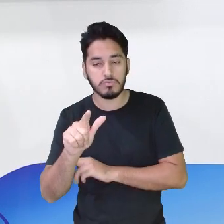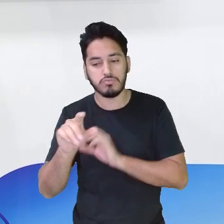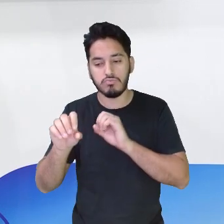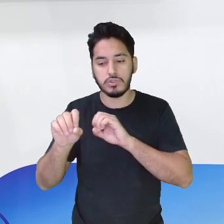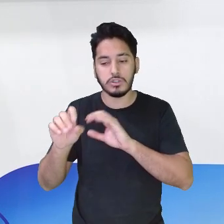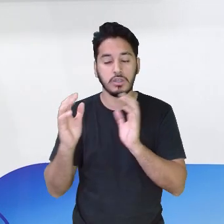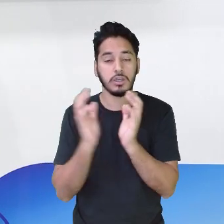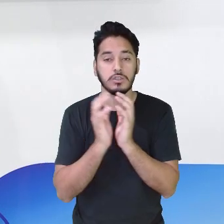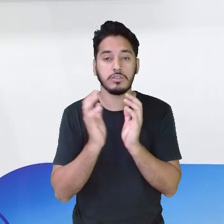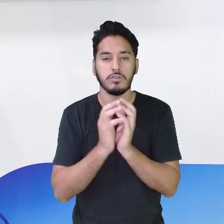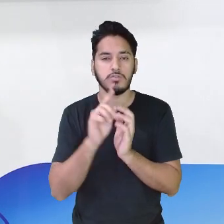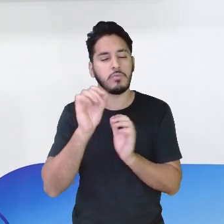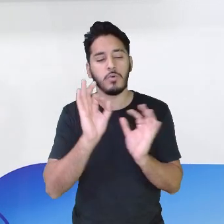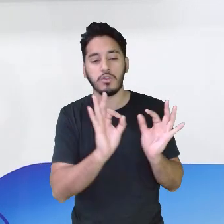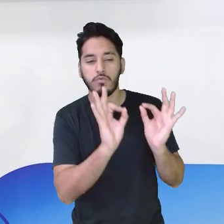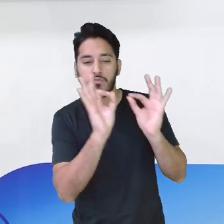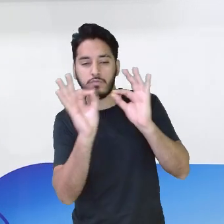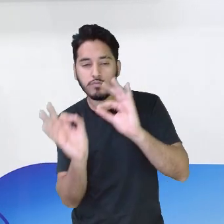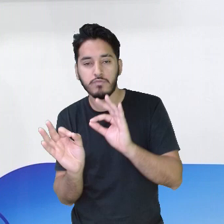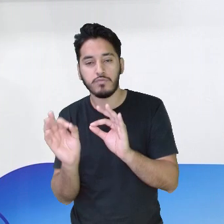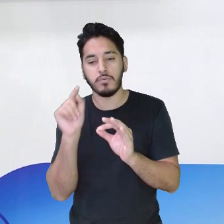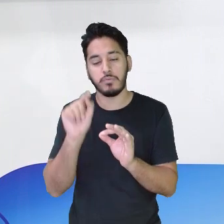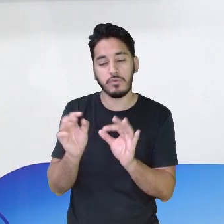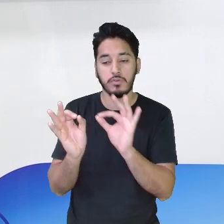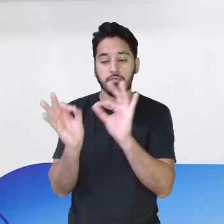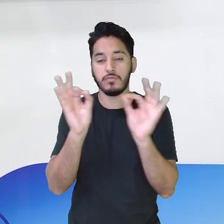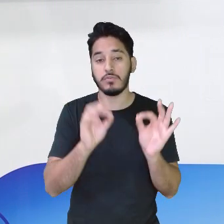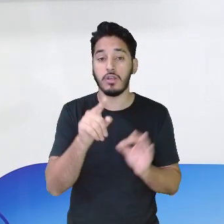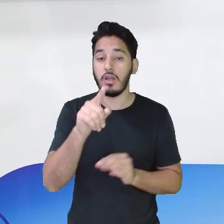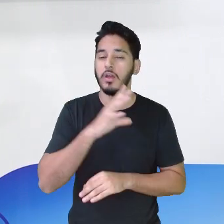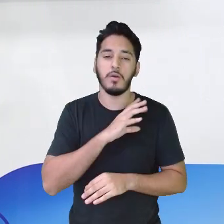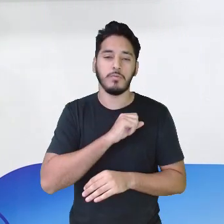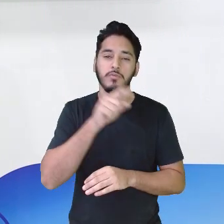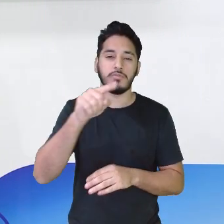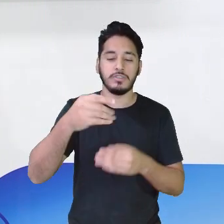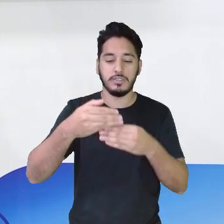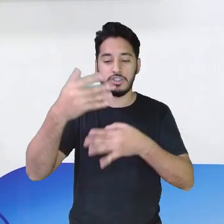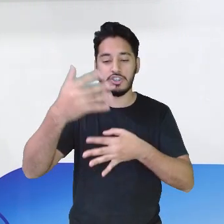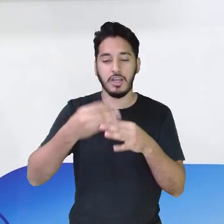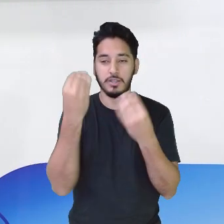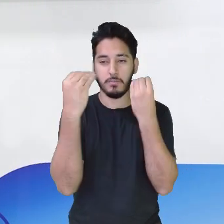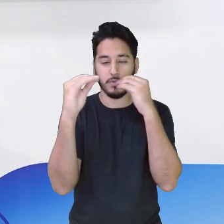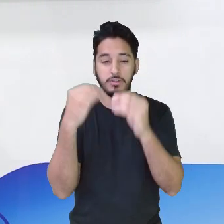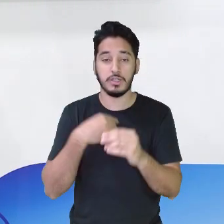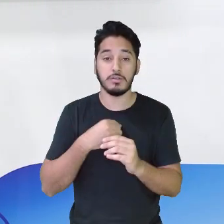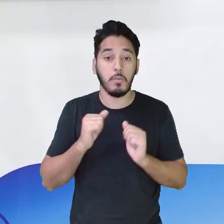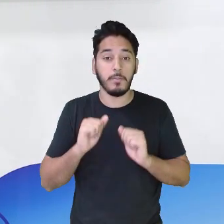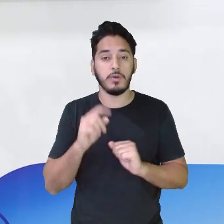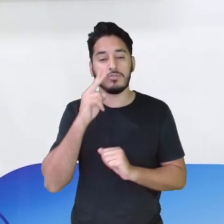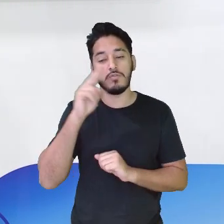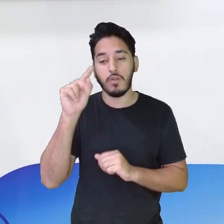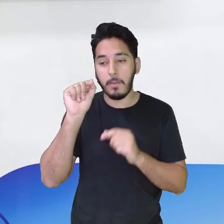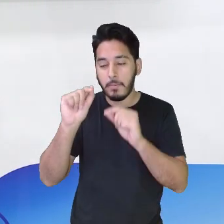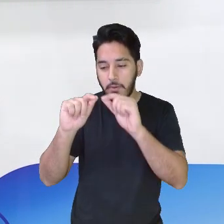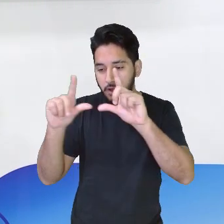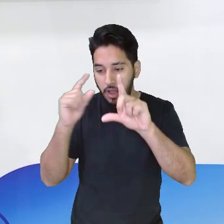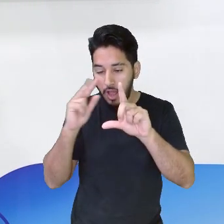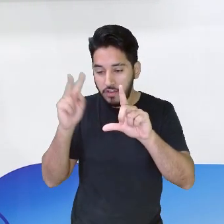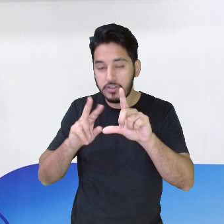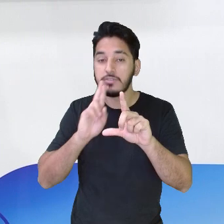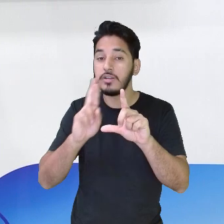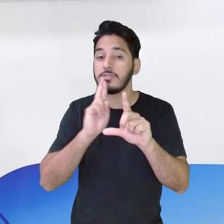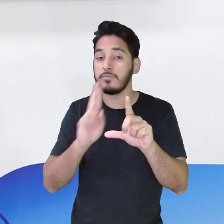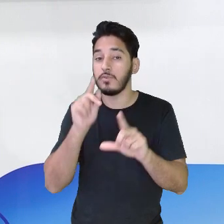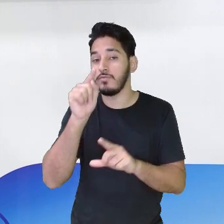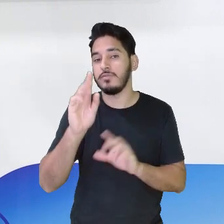quantas vezes você quiser, pode deixar o teu recado. Eu amo quando vocês deixam um recadinho. Sempre que eu posso, eu vou lá e